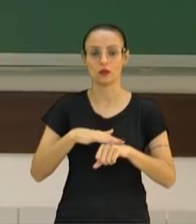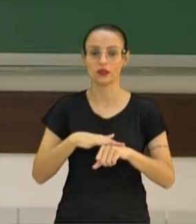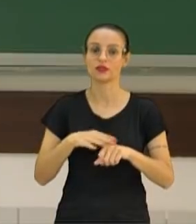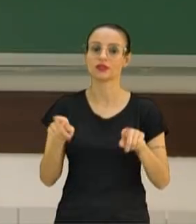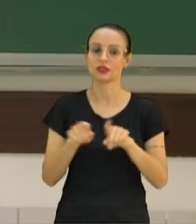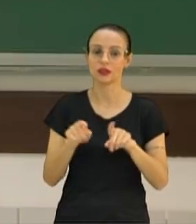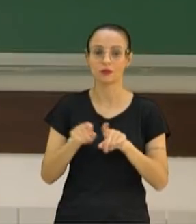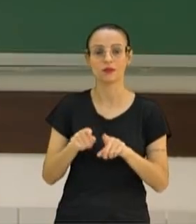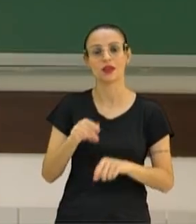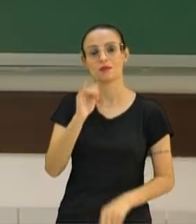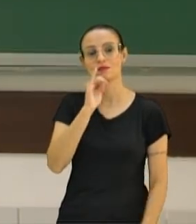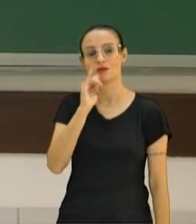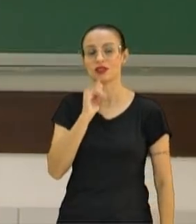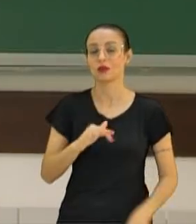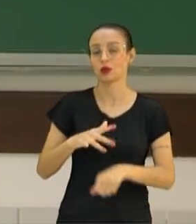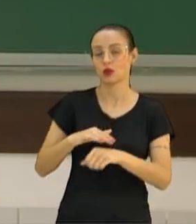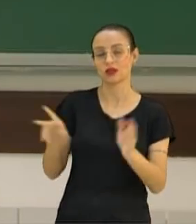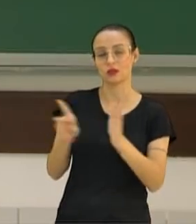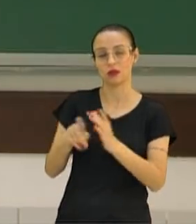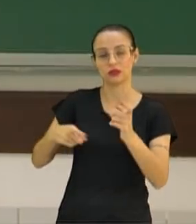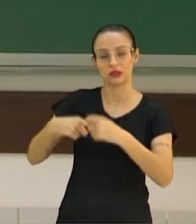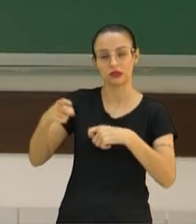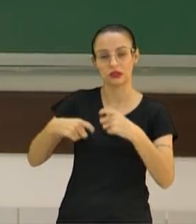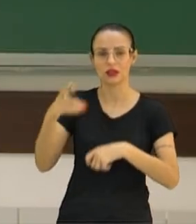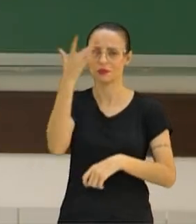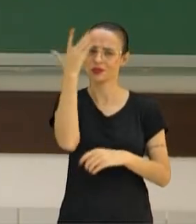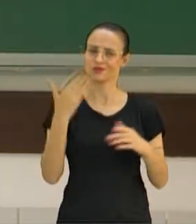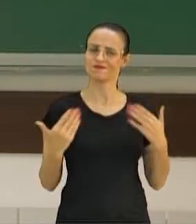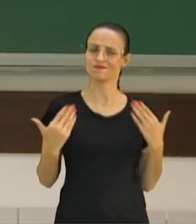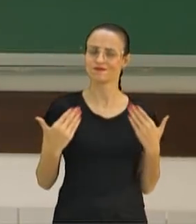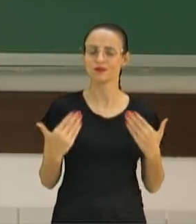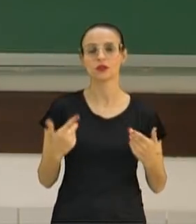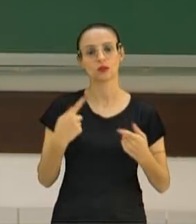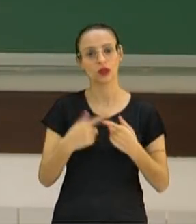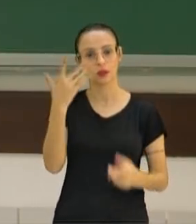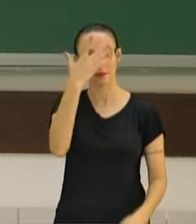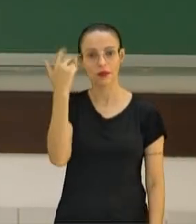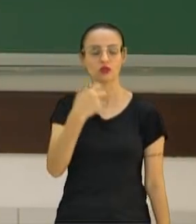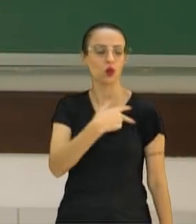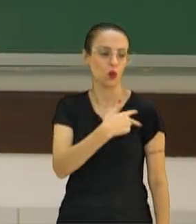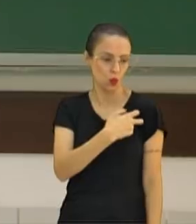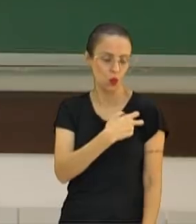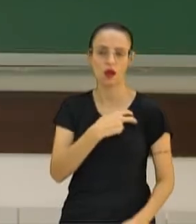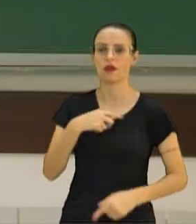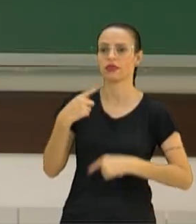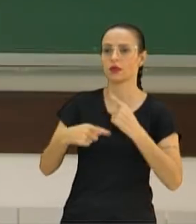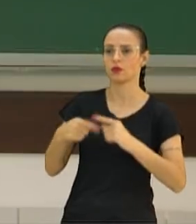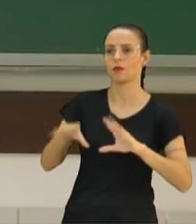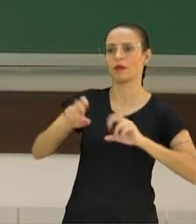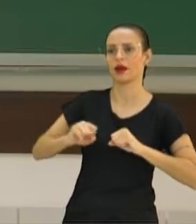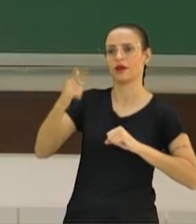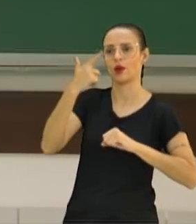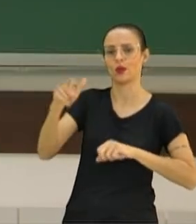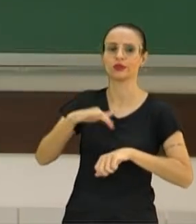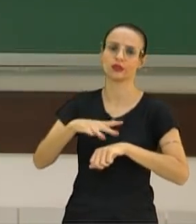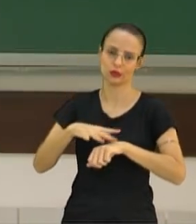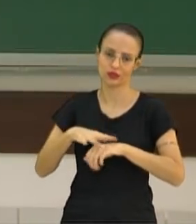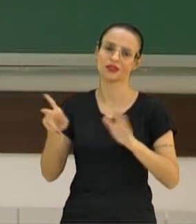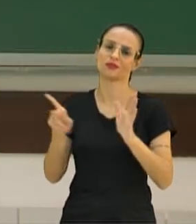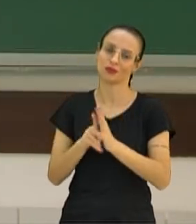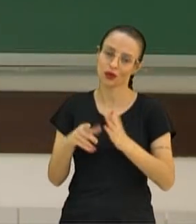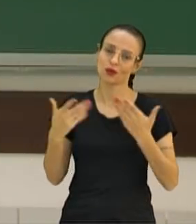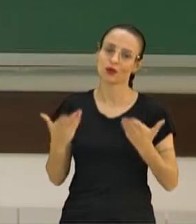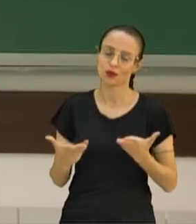doenças sexuais como sífilis, e as pessoas ficavam com receio, porque muita gente tomava a vacina e desenvolvia outras doenças, né, que eram